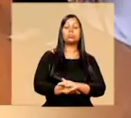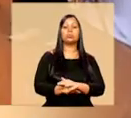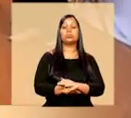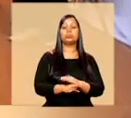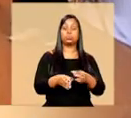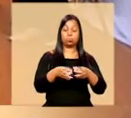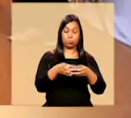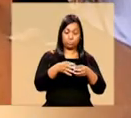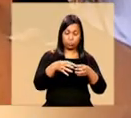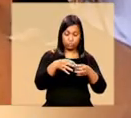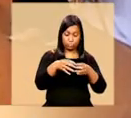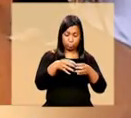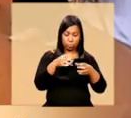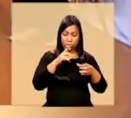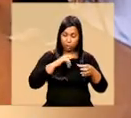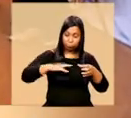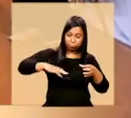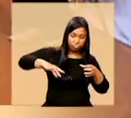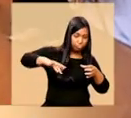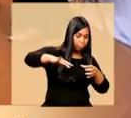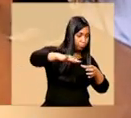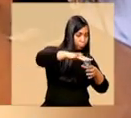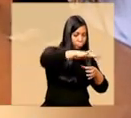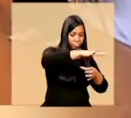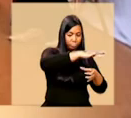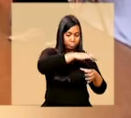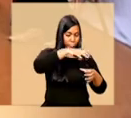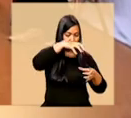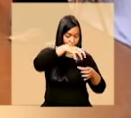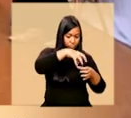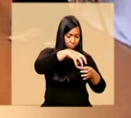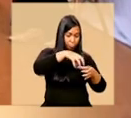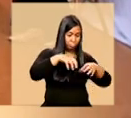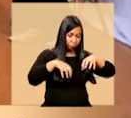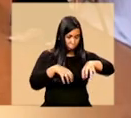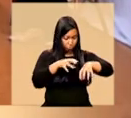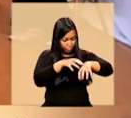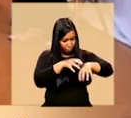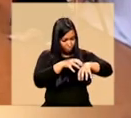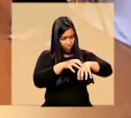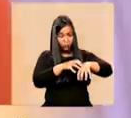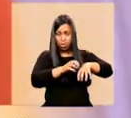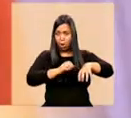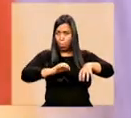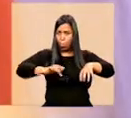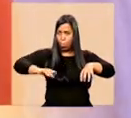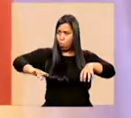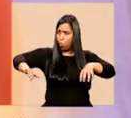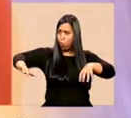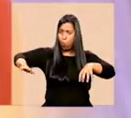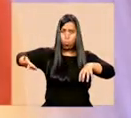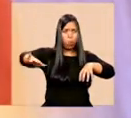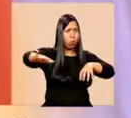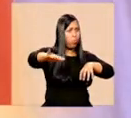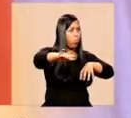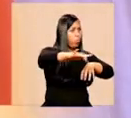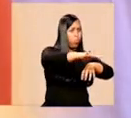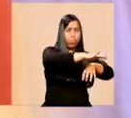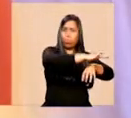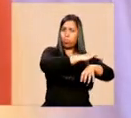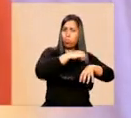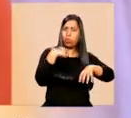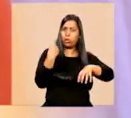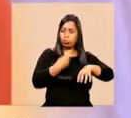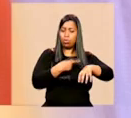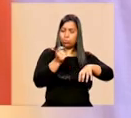uma ilha dentro de um continente, né? Sim. e enorme, assim, e aqui a